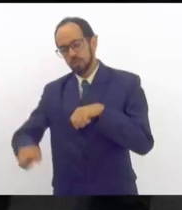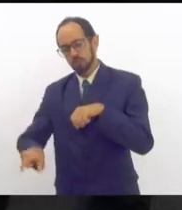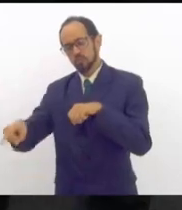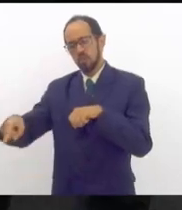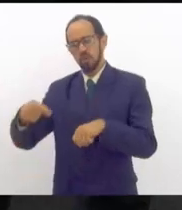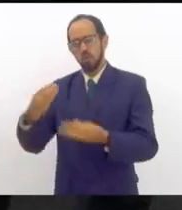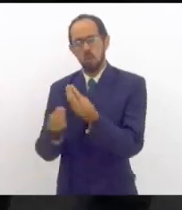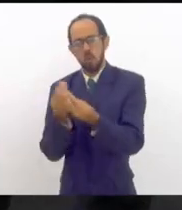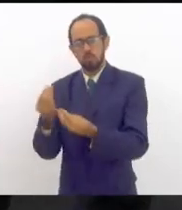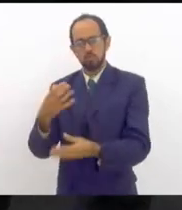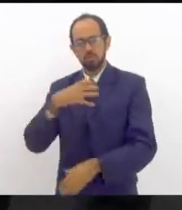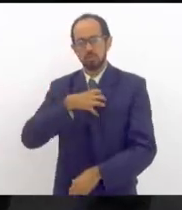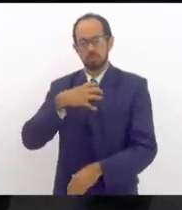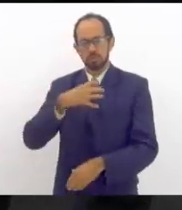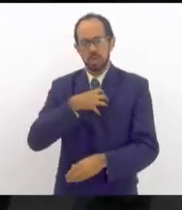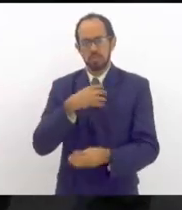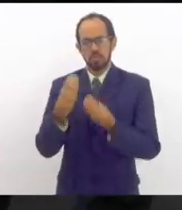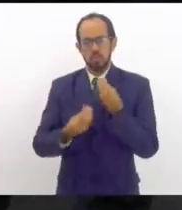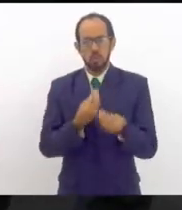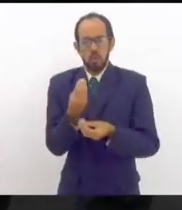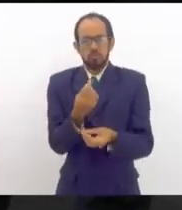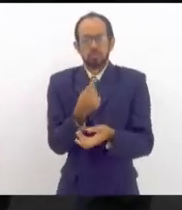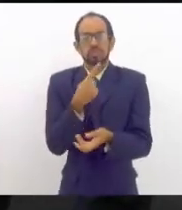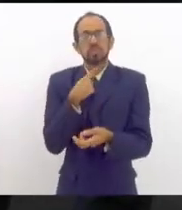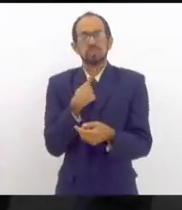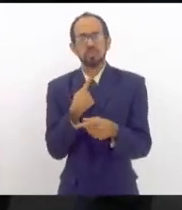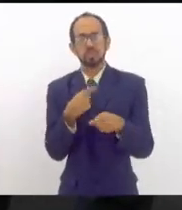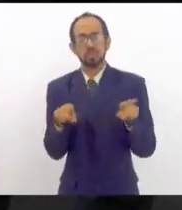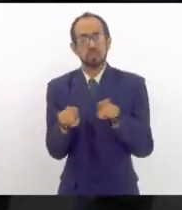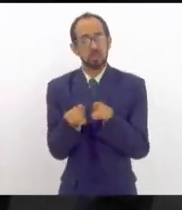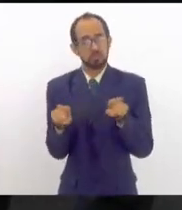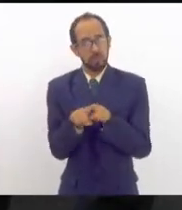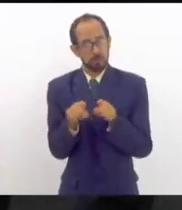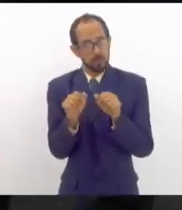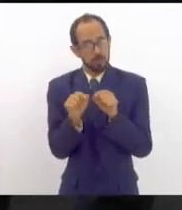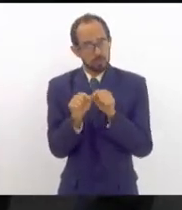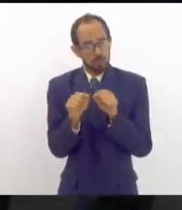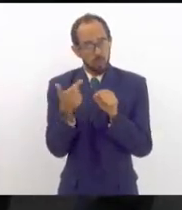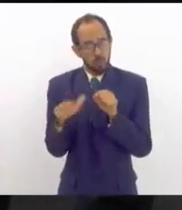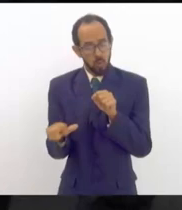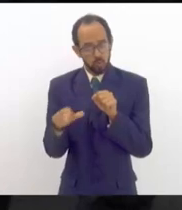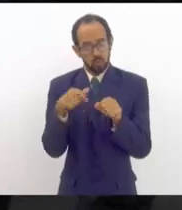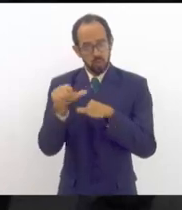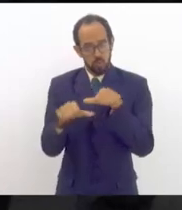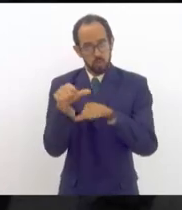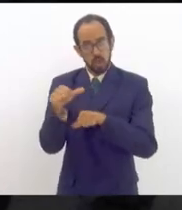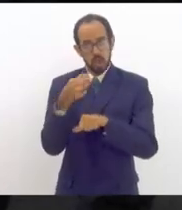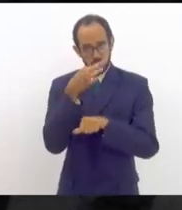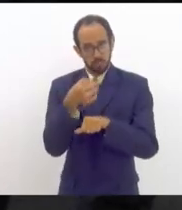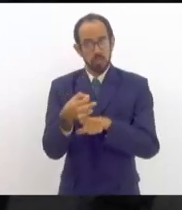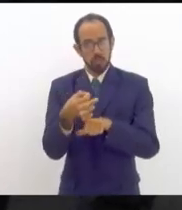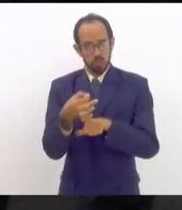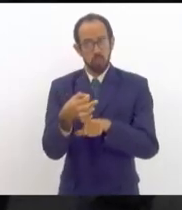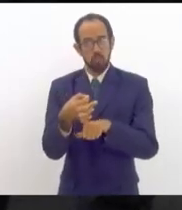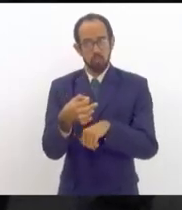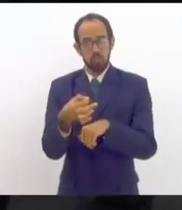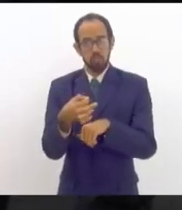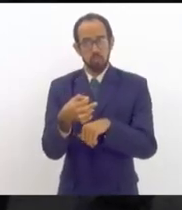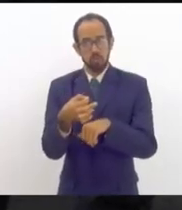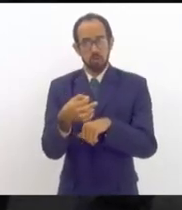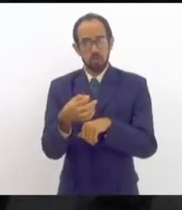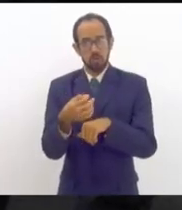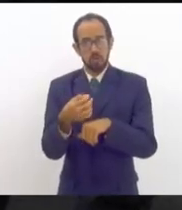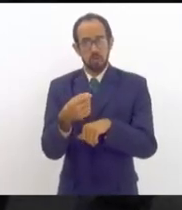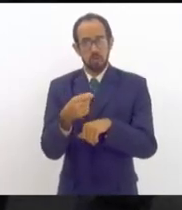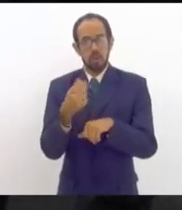dizer ao outro o que você deseja e até mesmo para fazer o outro mudar de opinião quando você tem algo a dizer e Normalmente